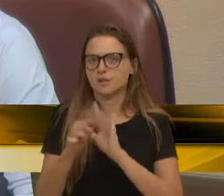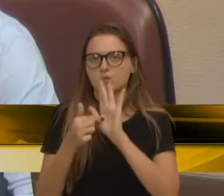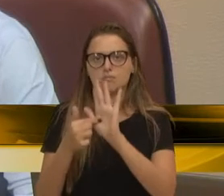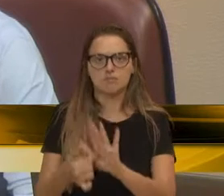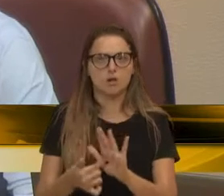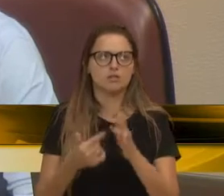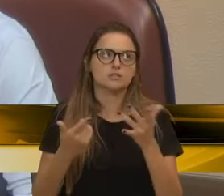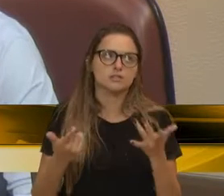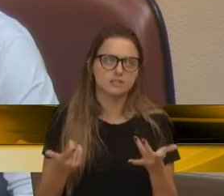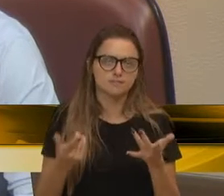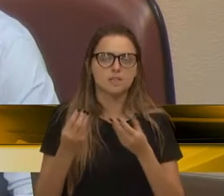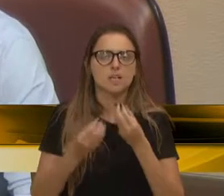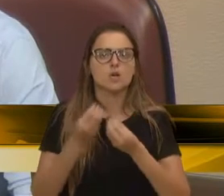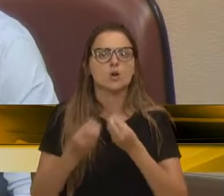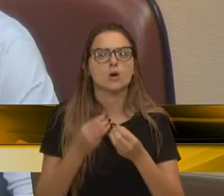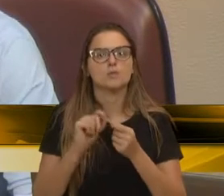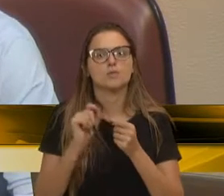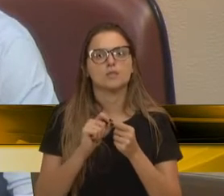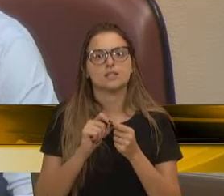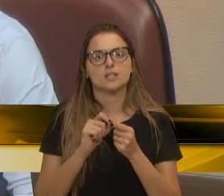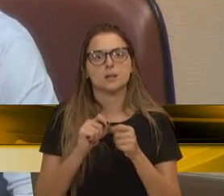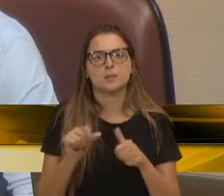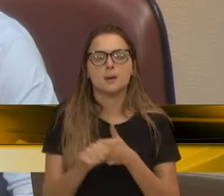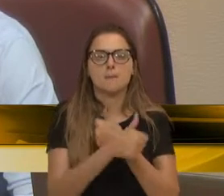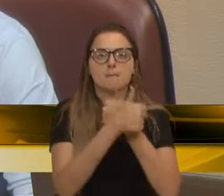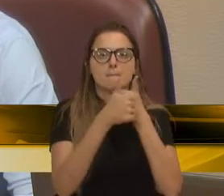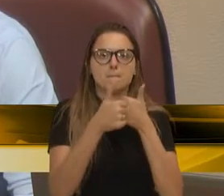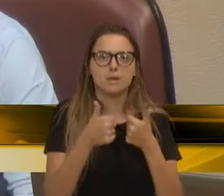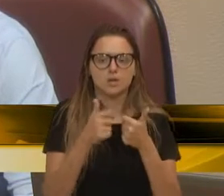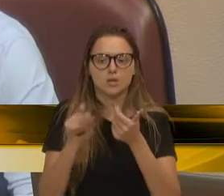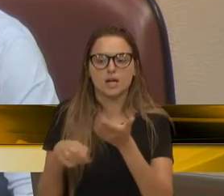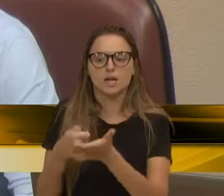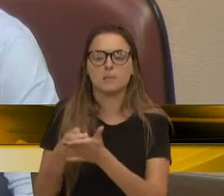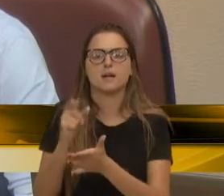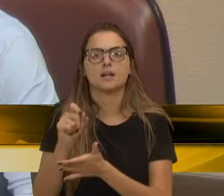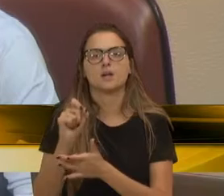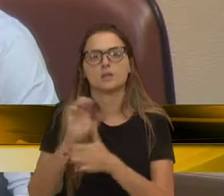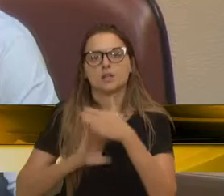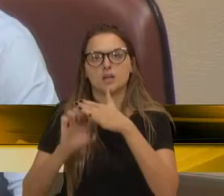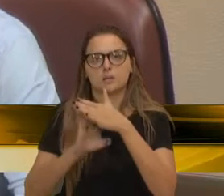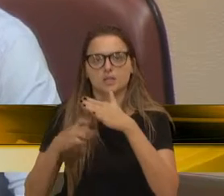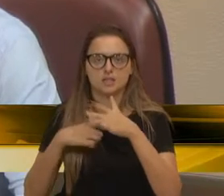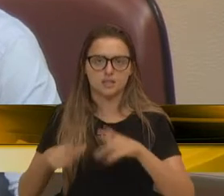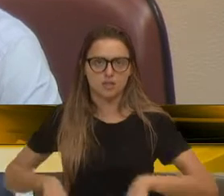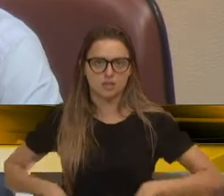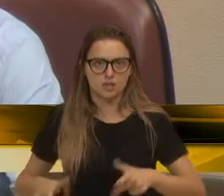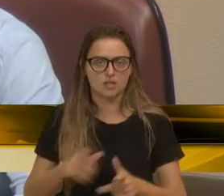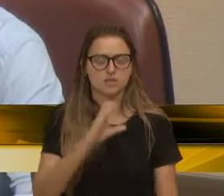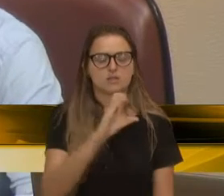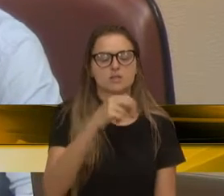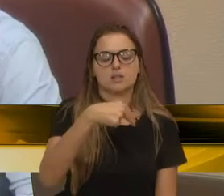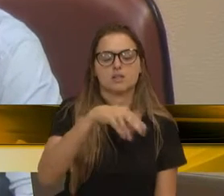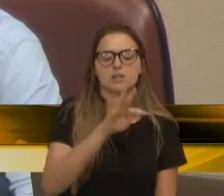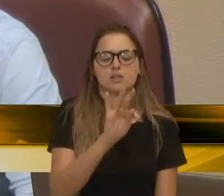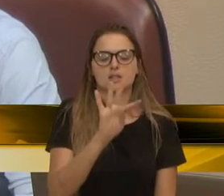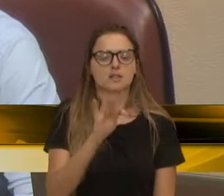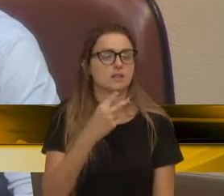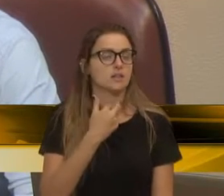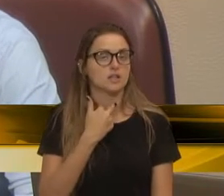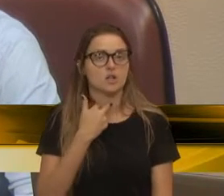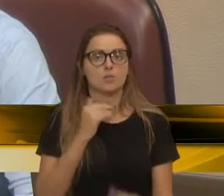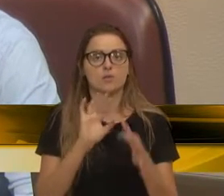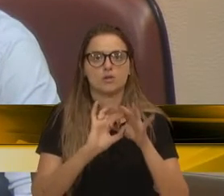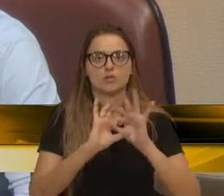concretas e viáveis para mitigar tais efeitos o cmtt não pode deliberar